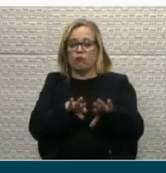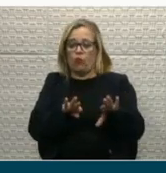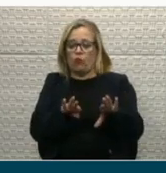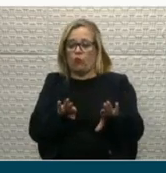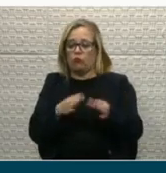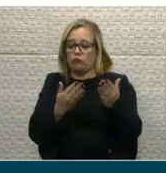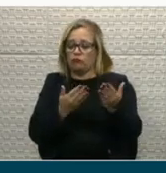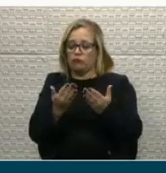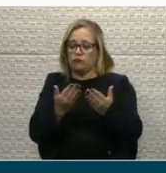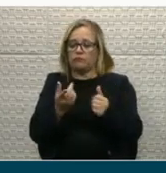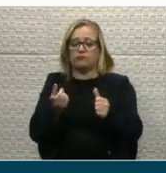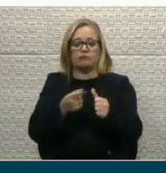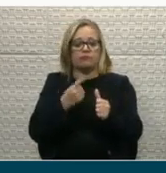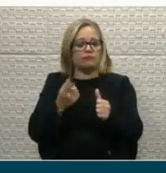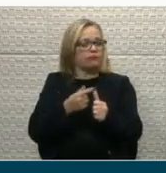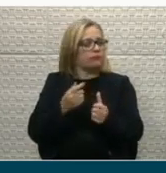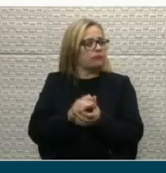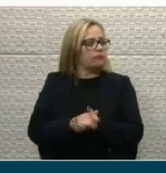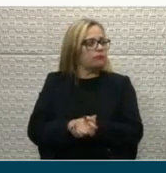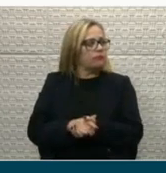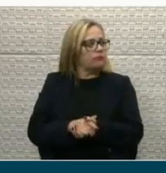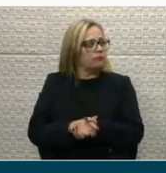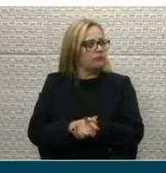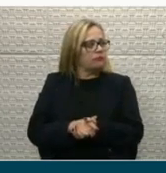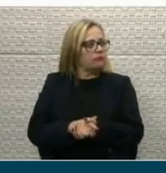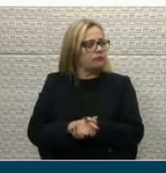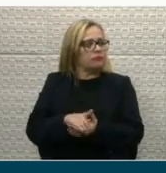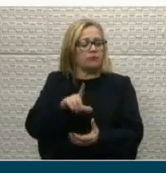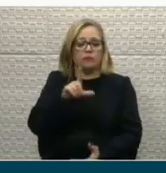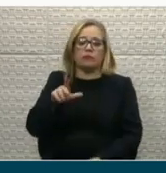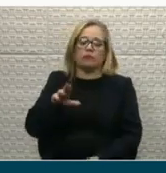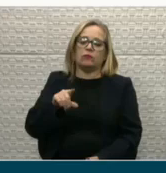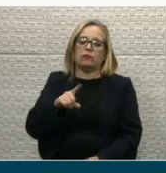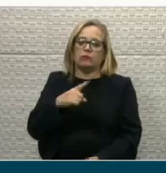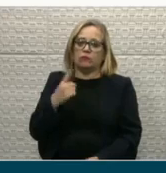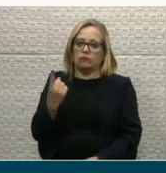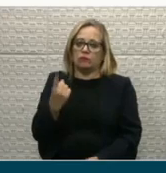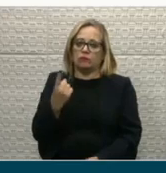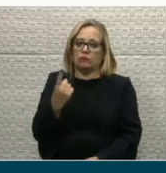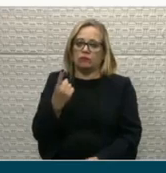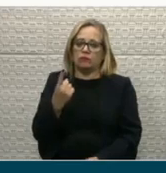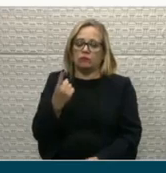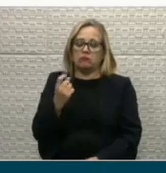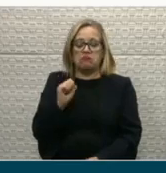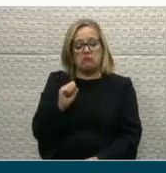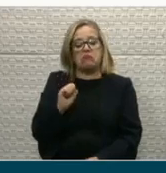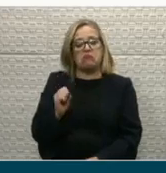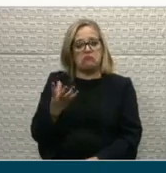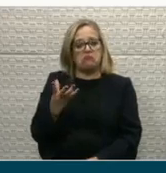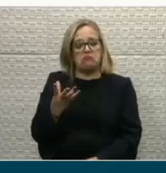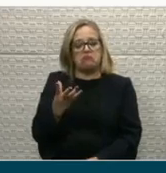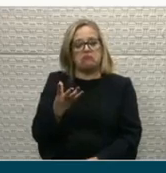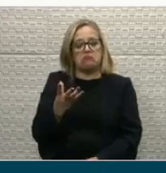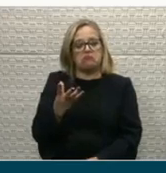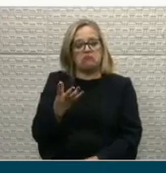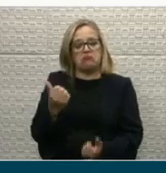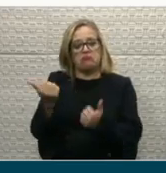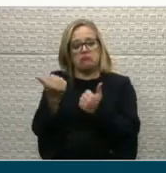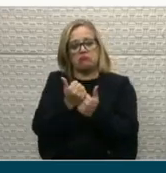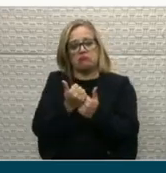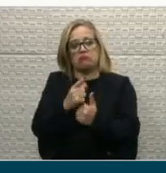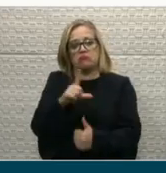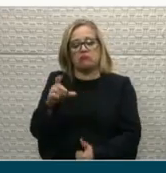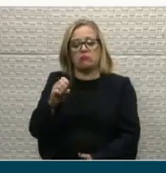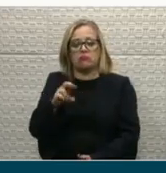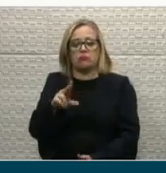separadamente. Primeiro, vamos supor que lambda é igual a 1, porque é uma das possibilidades. Quando eu substituo lambda